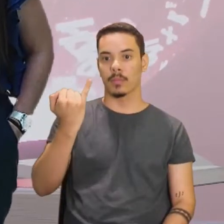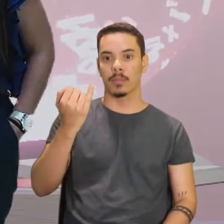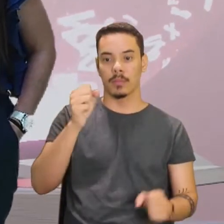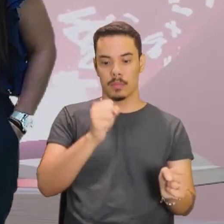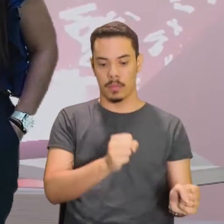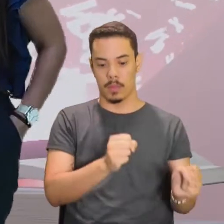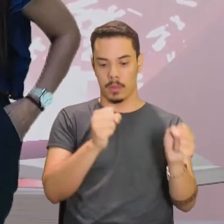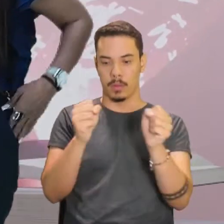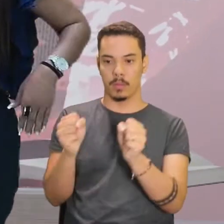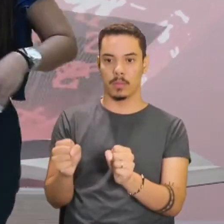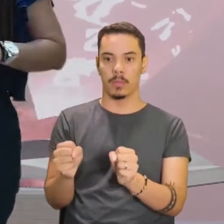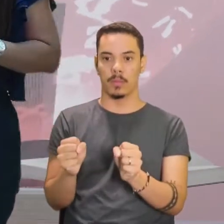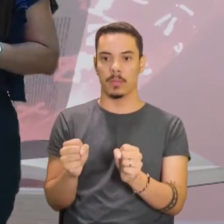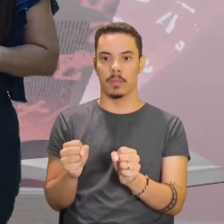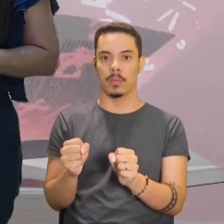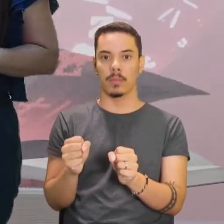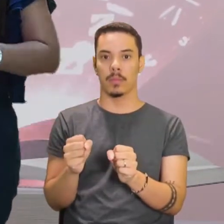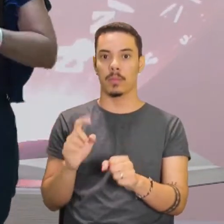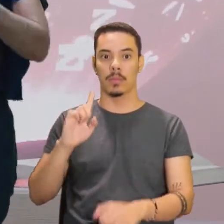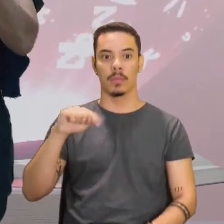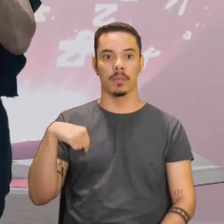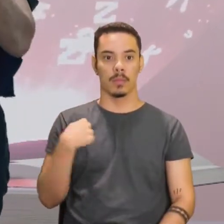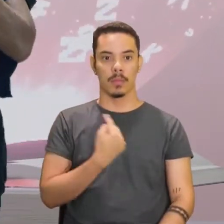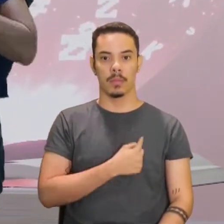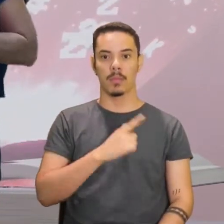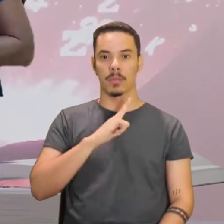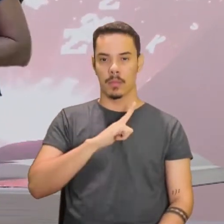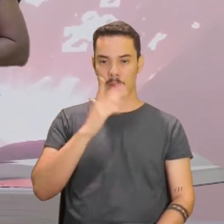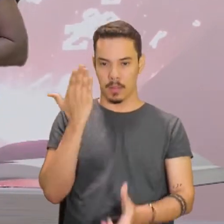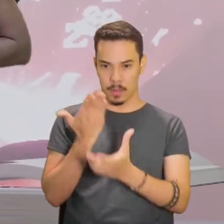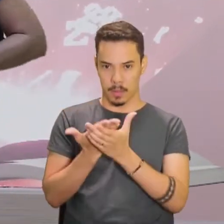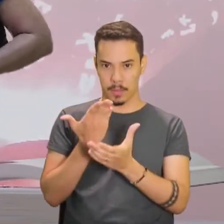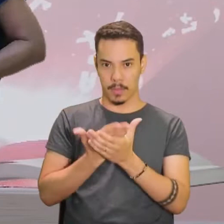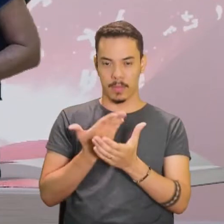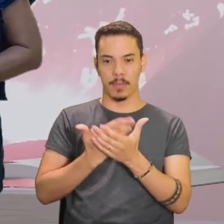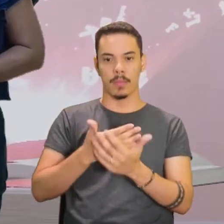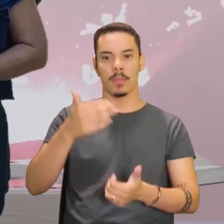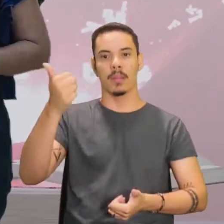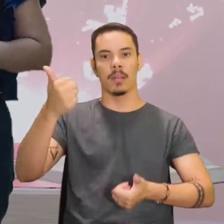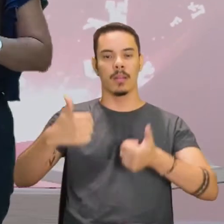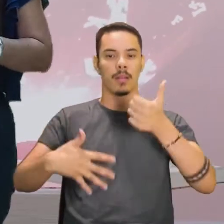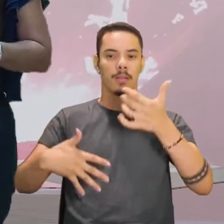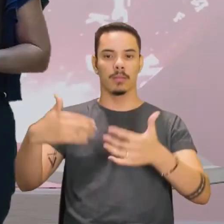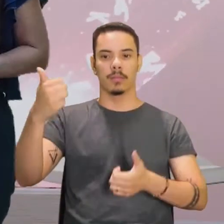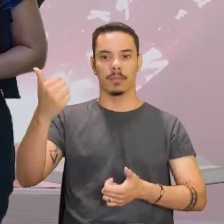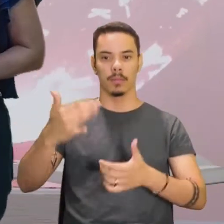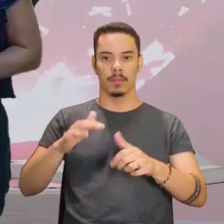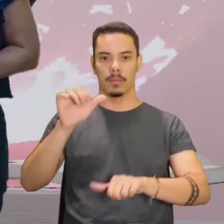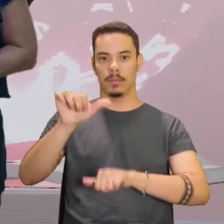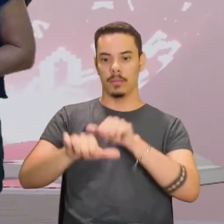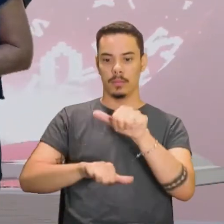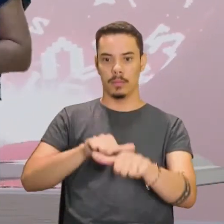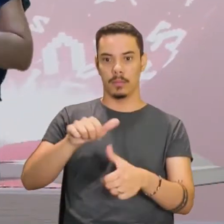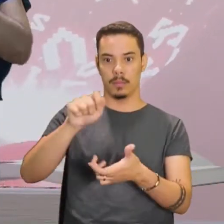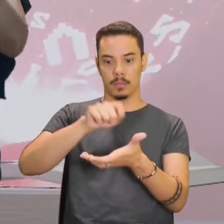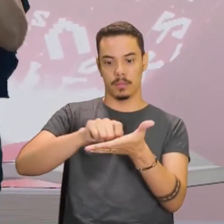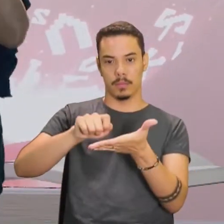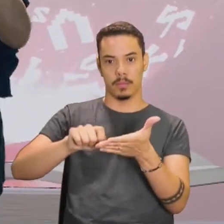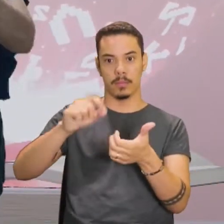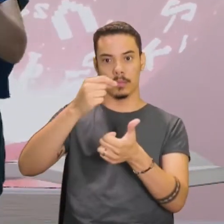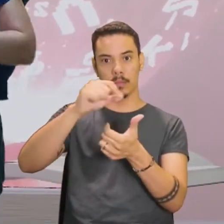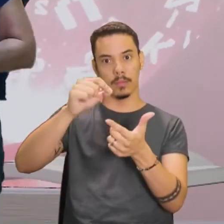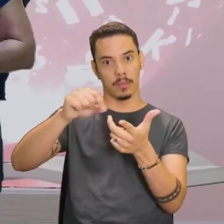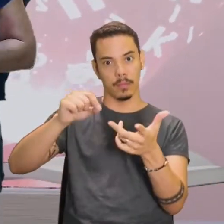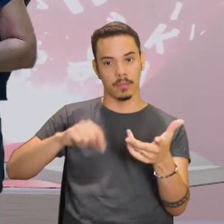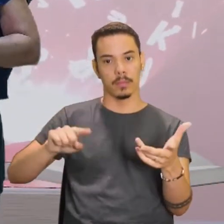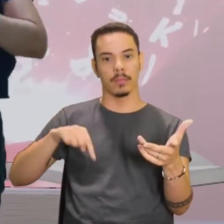Poder, né? Então, quando a gente trouxe uma aula falando sobre a reforma ortográfica, a gente pontuou um pouquinho